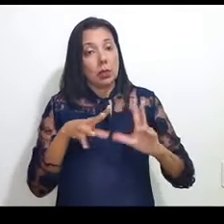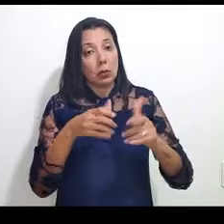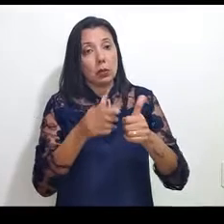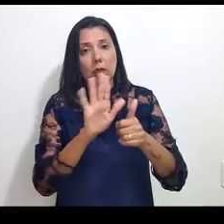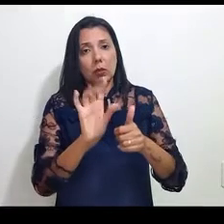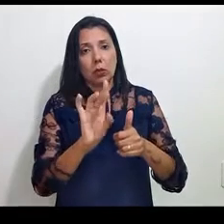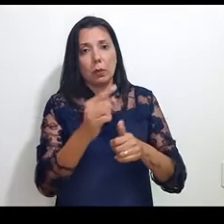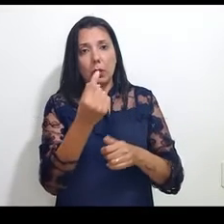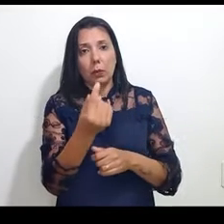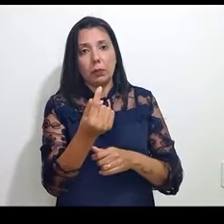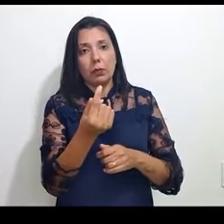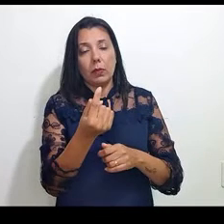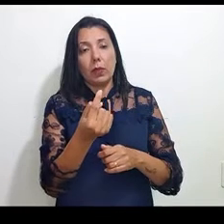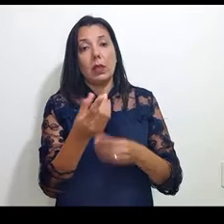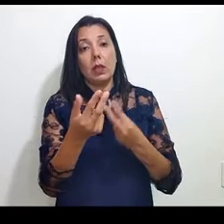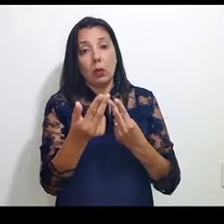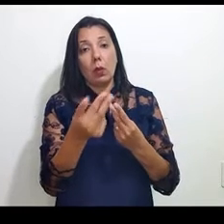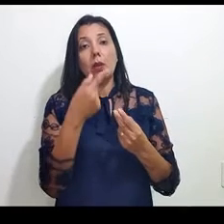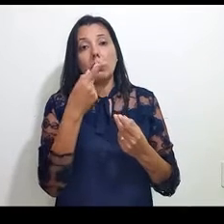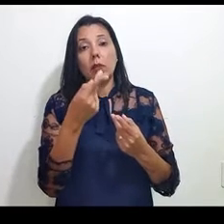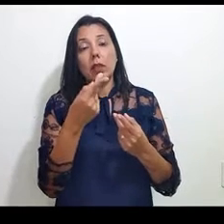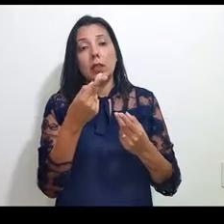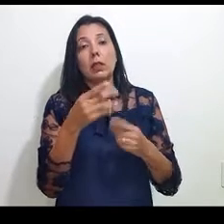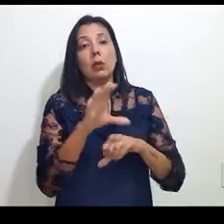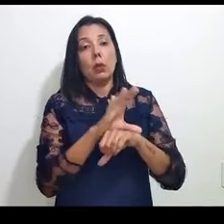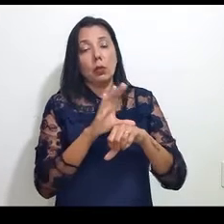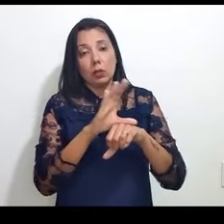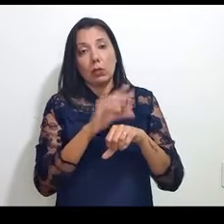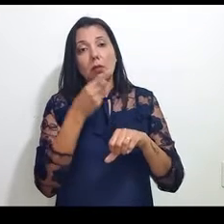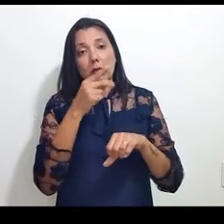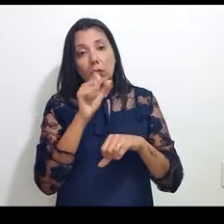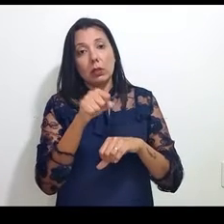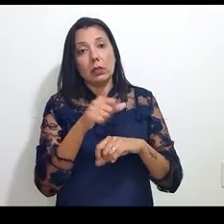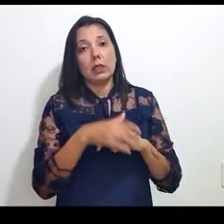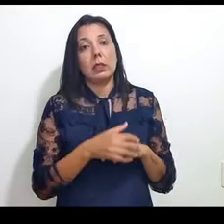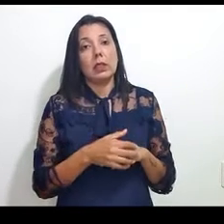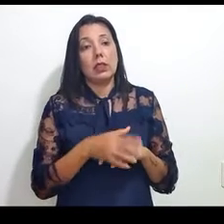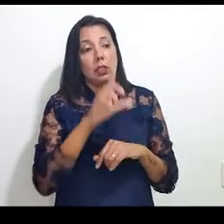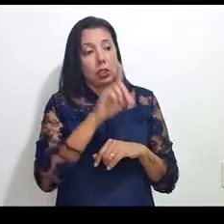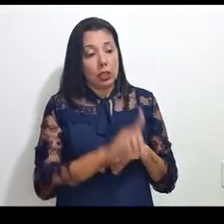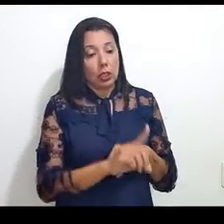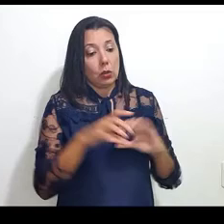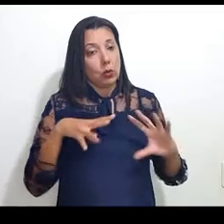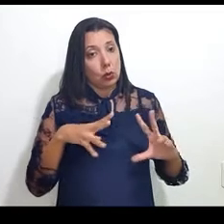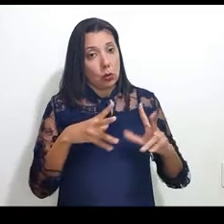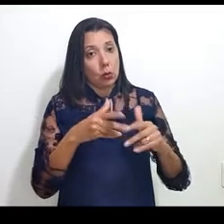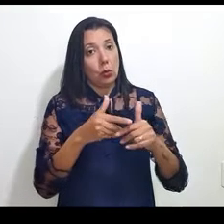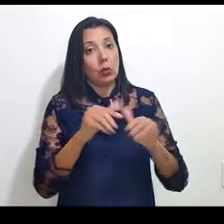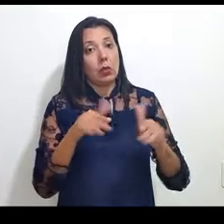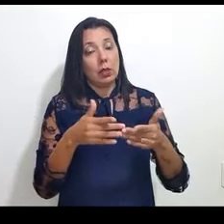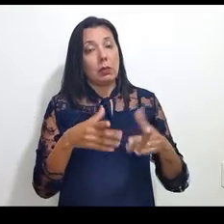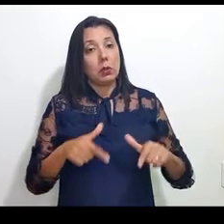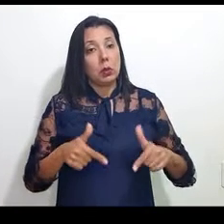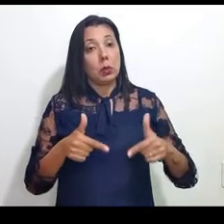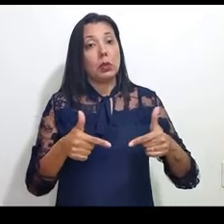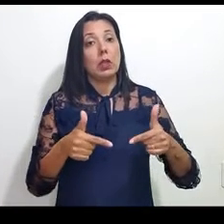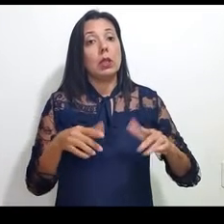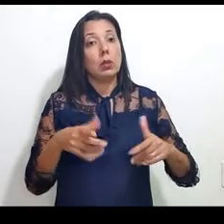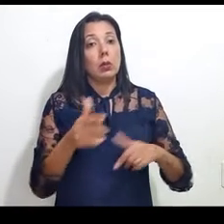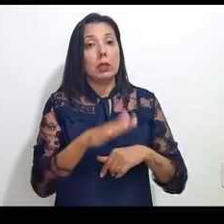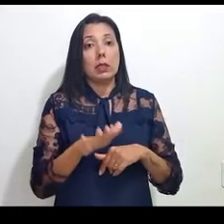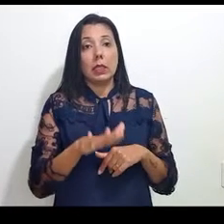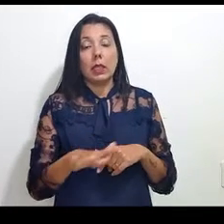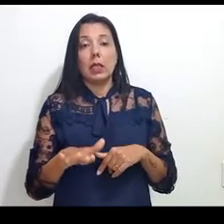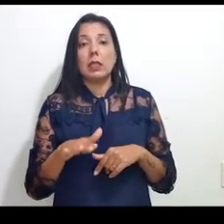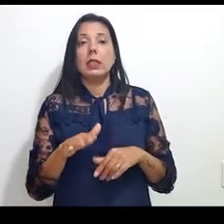nossas parceiras, e dizer, Aninha, que pode sempre contar com o Sindicato dos Professores. Essa menção que você fez